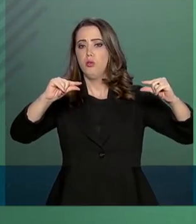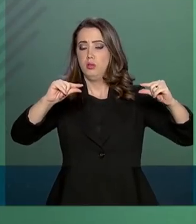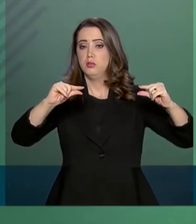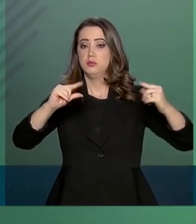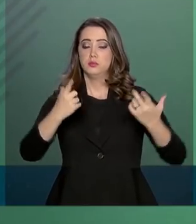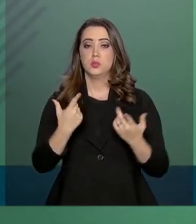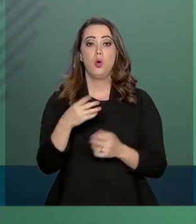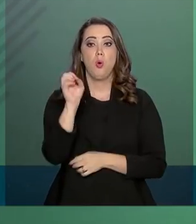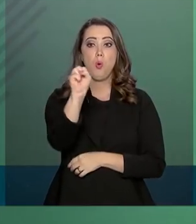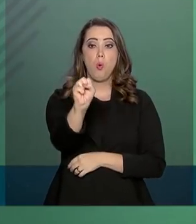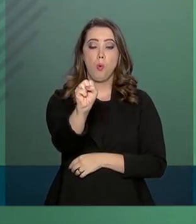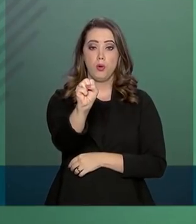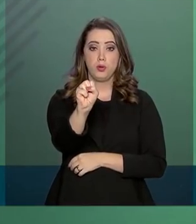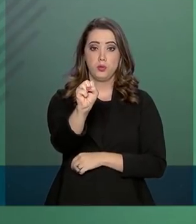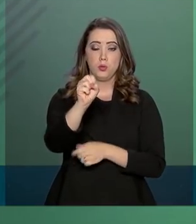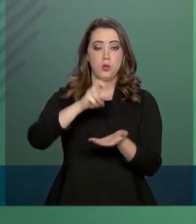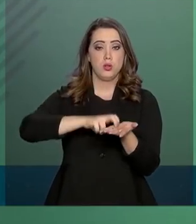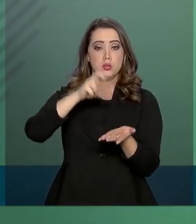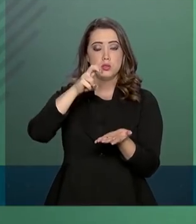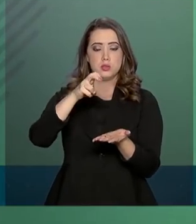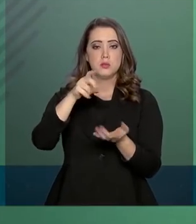hasteamento do pavilhão nacional